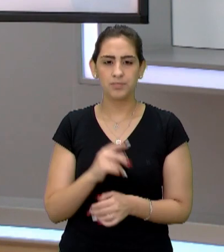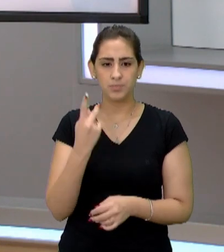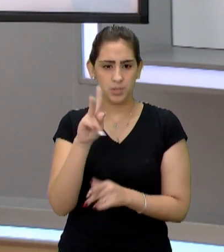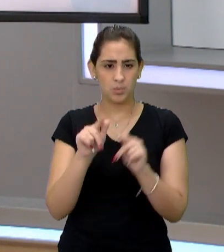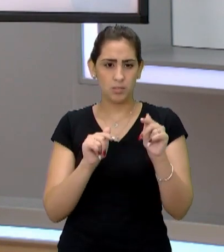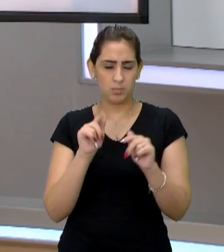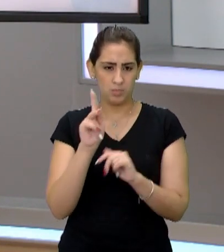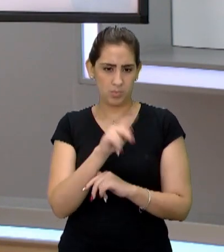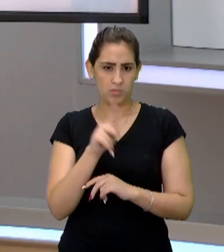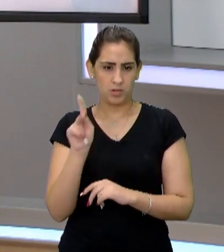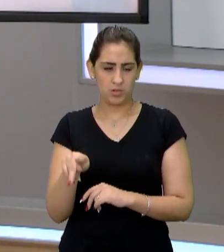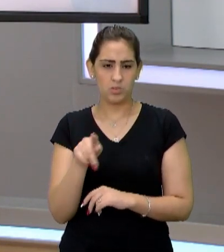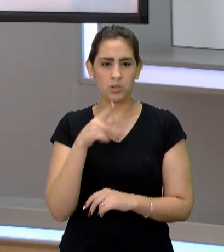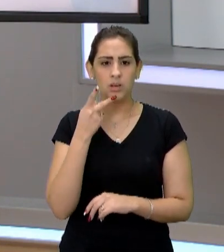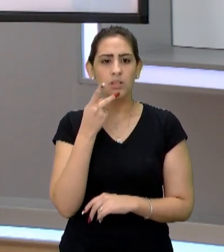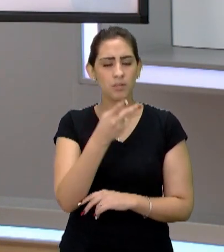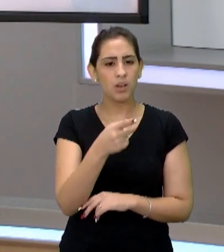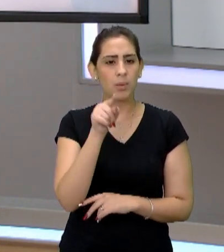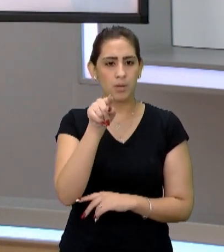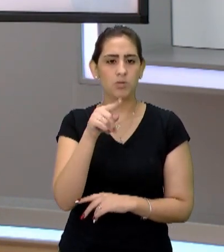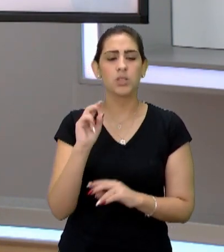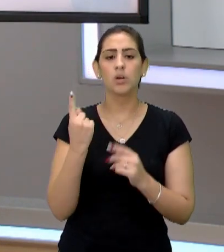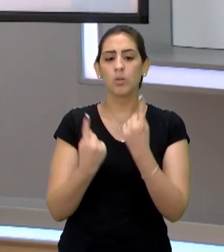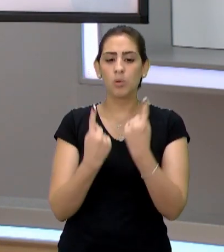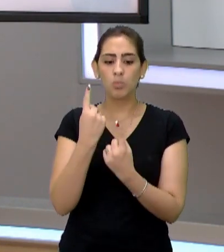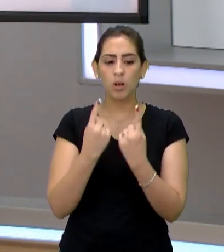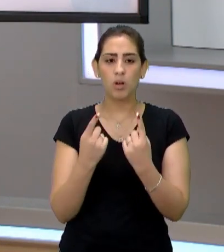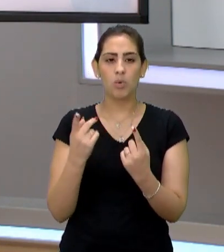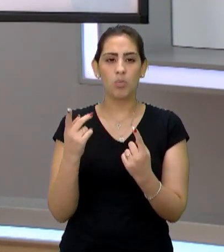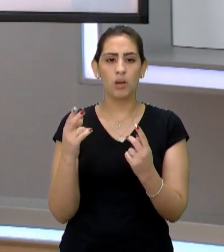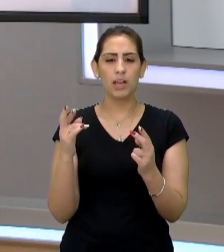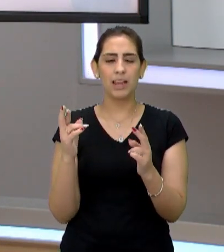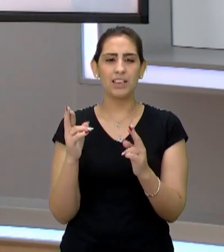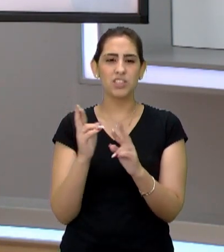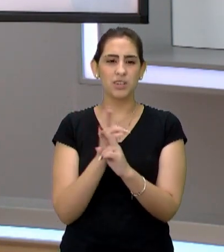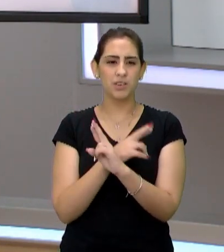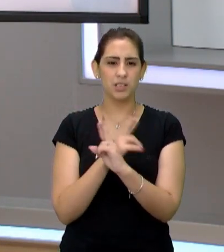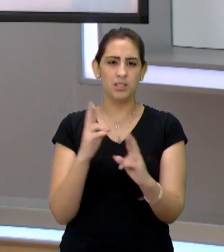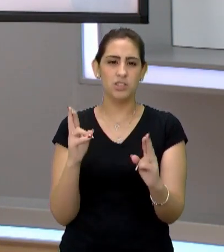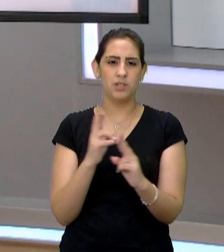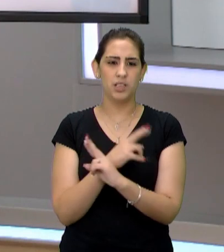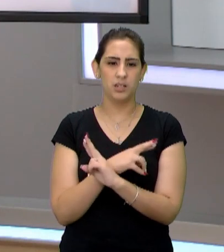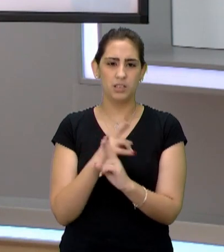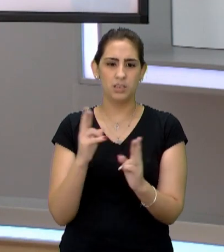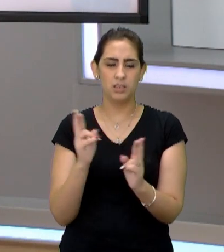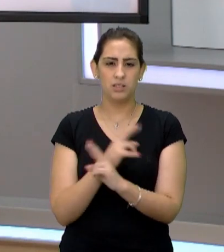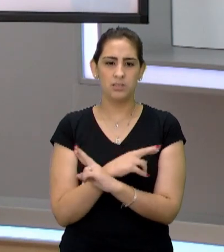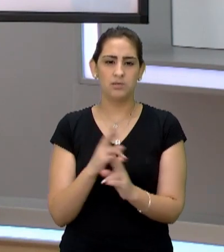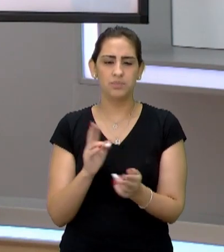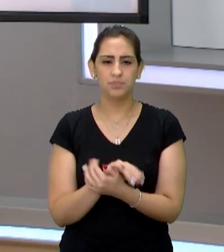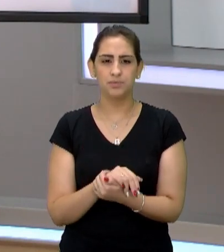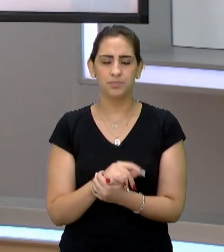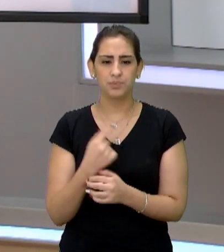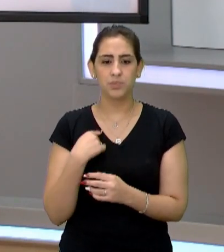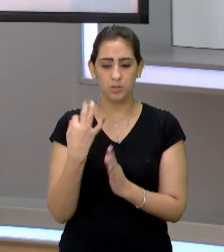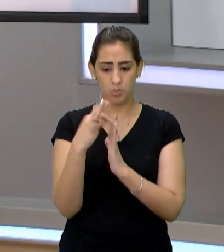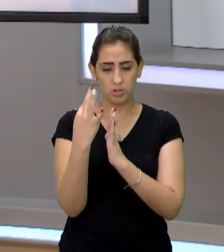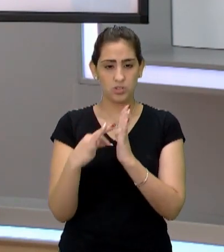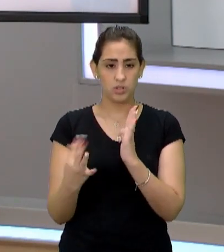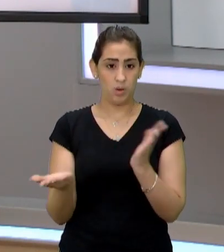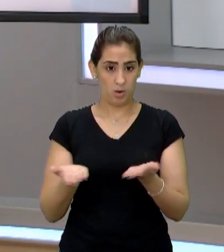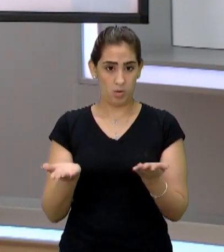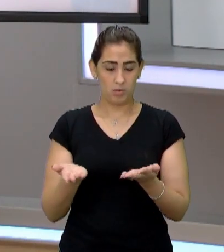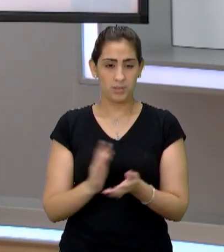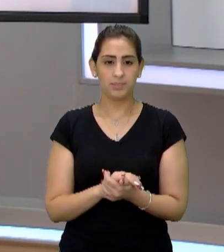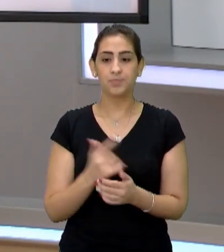professor, para que ele indique para você qual questão é relativa a esses exercícios, a esse descritor que eu estou corrigindo agora, tá?